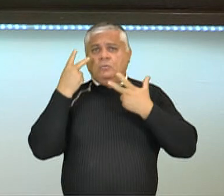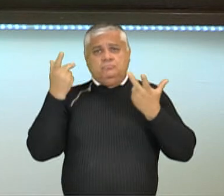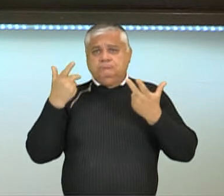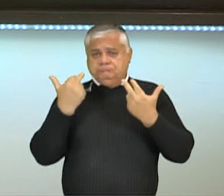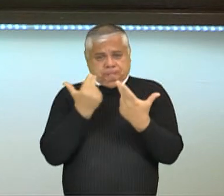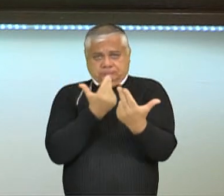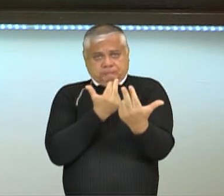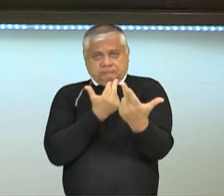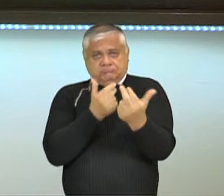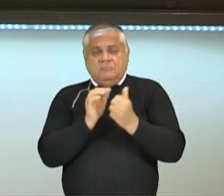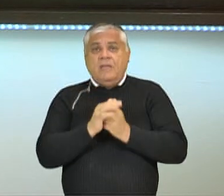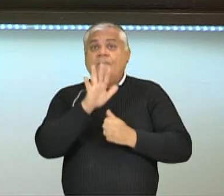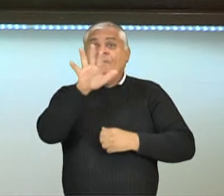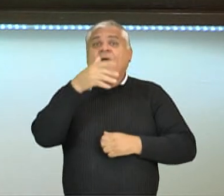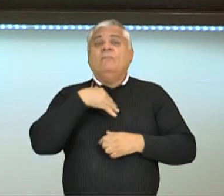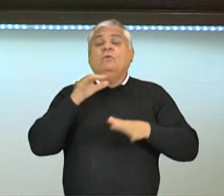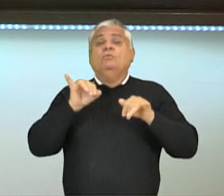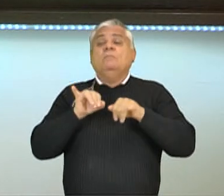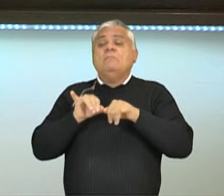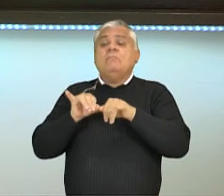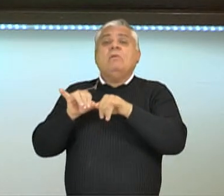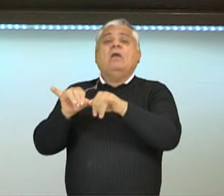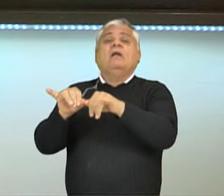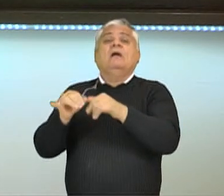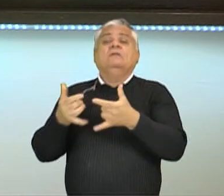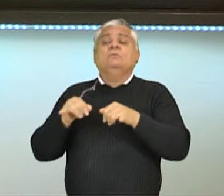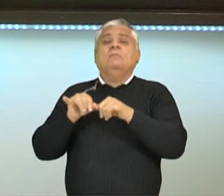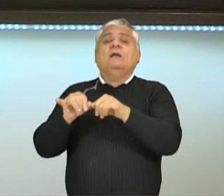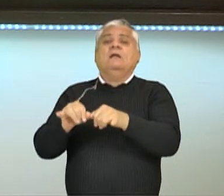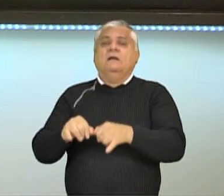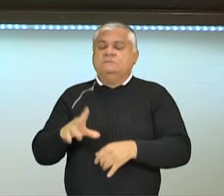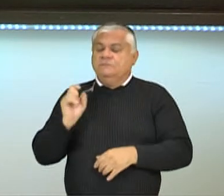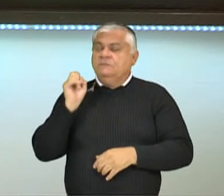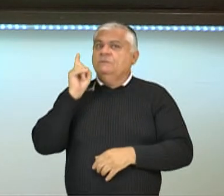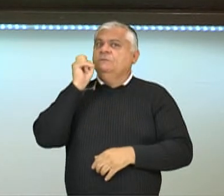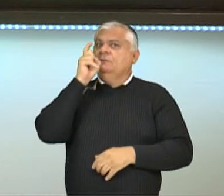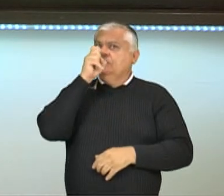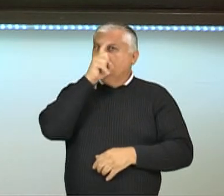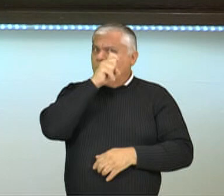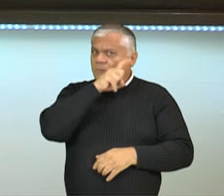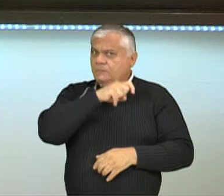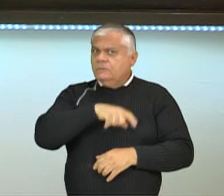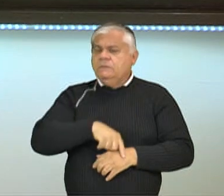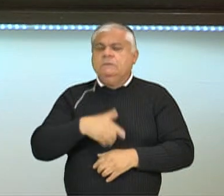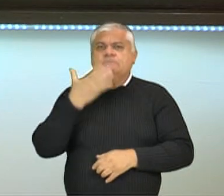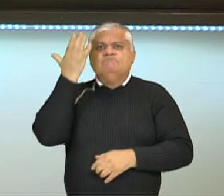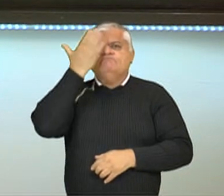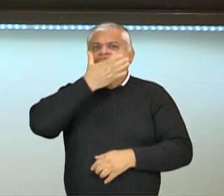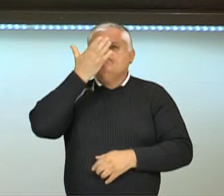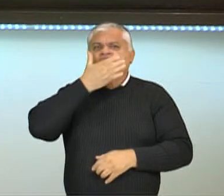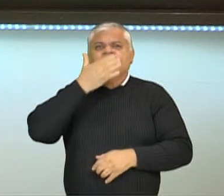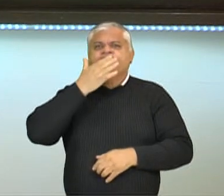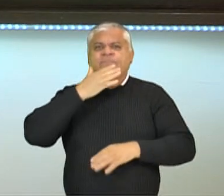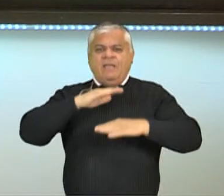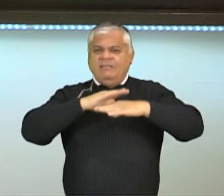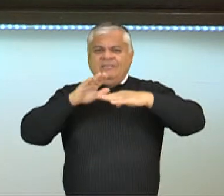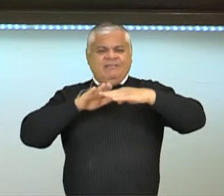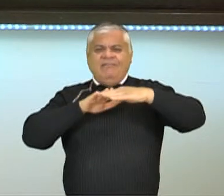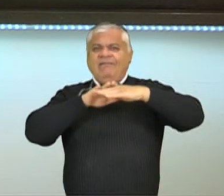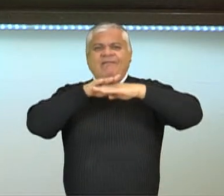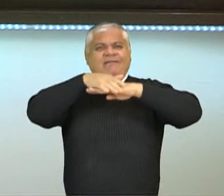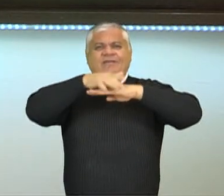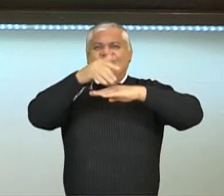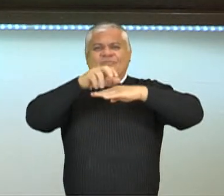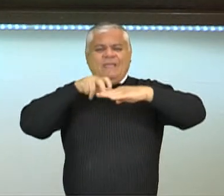enxergamos. Às vezes, ir ao mercado para um cego é uma dificuldade extrema. Por quê? Porque as calçadas não são